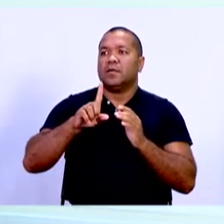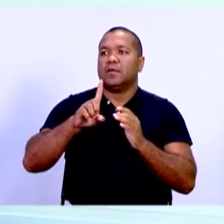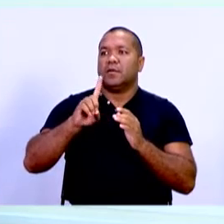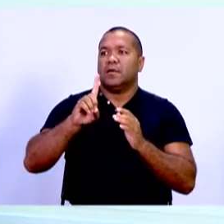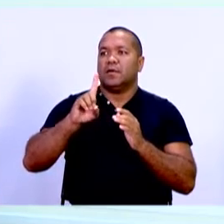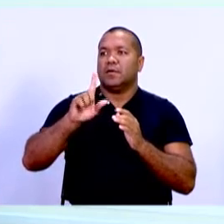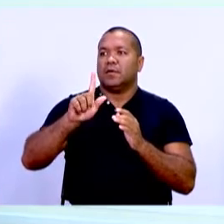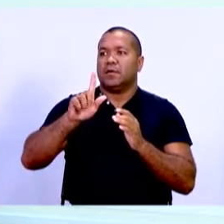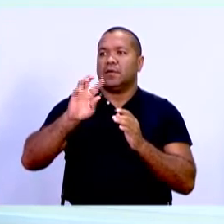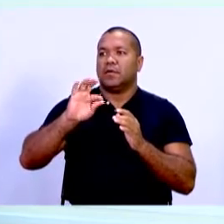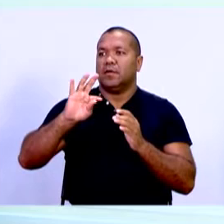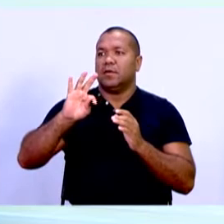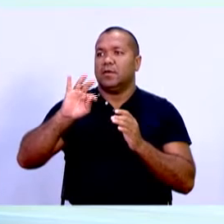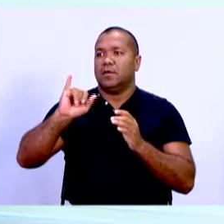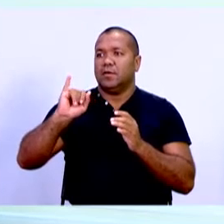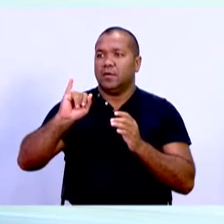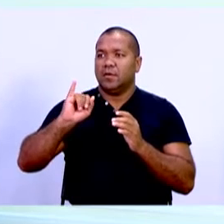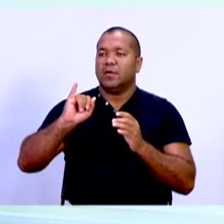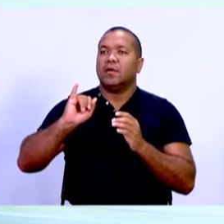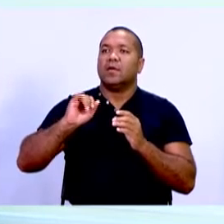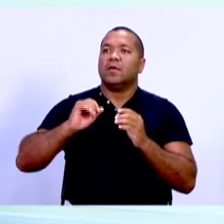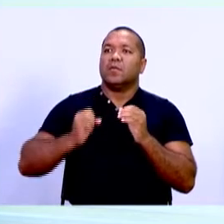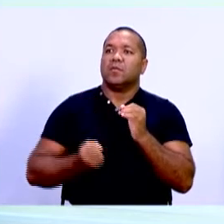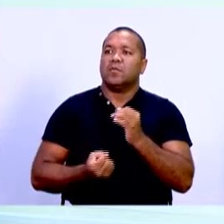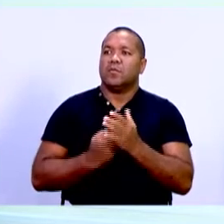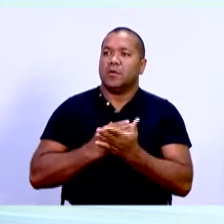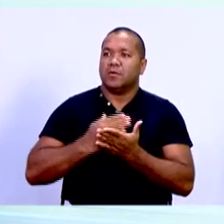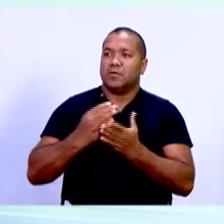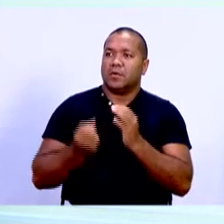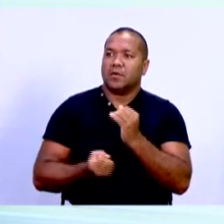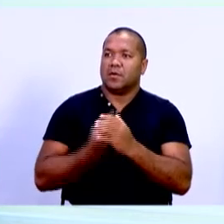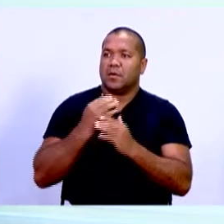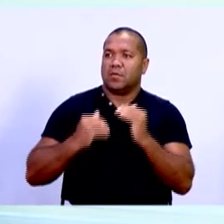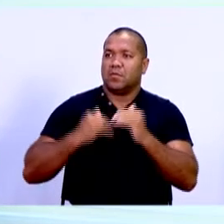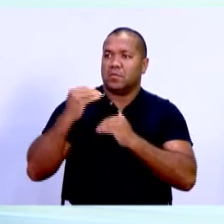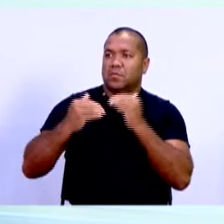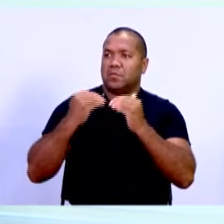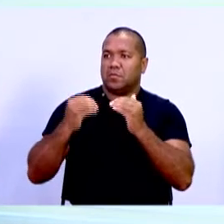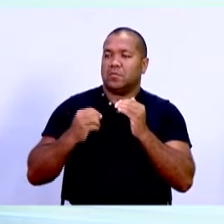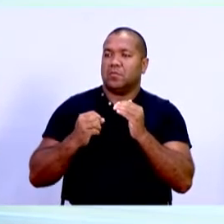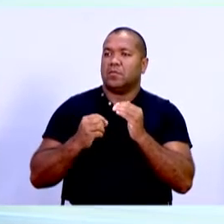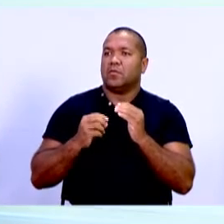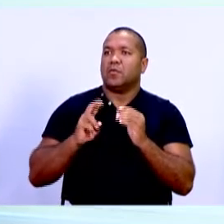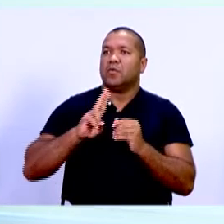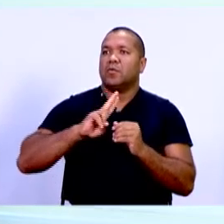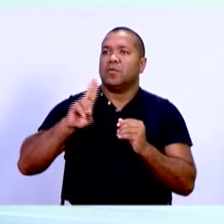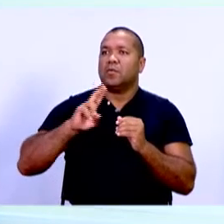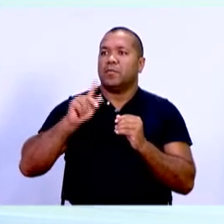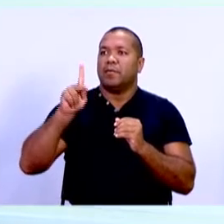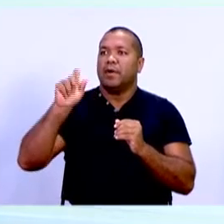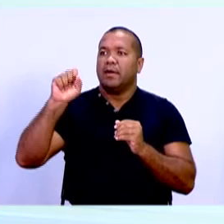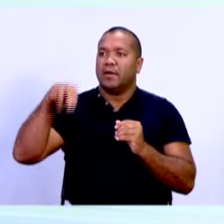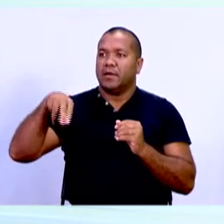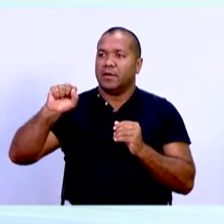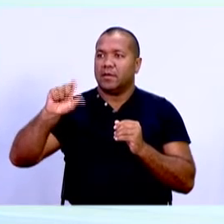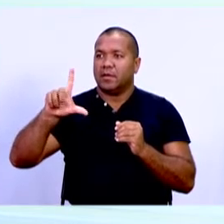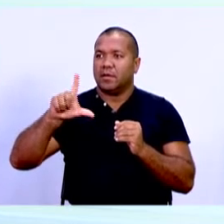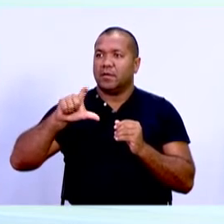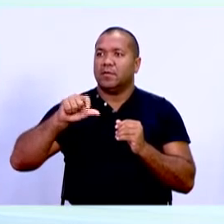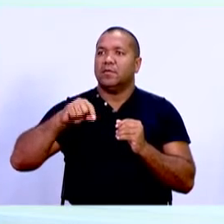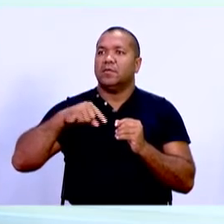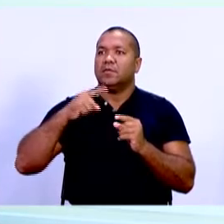o processo de desenvolvimento de uma ferramenta chamada Painel de Indicadores. Qual é o objetivo dessa